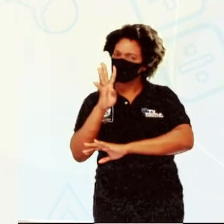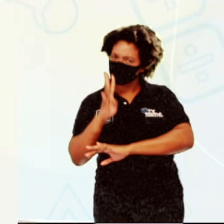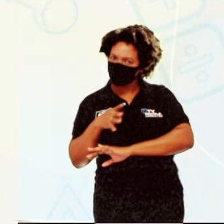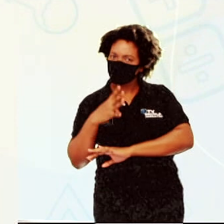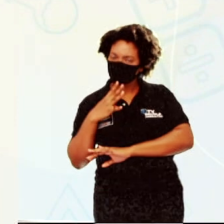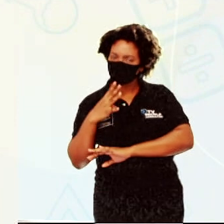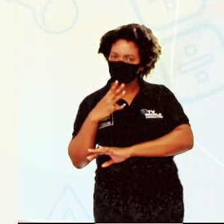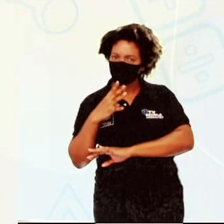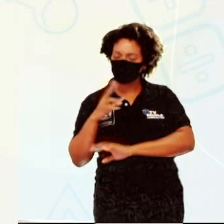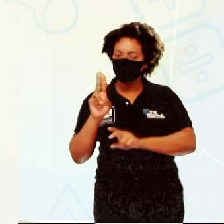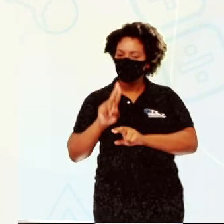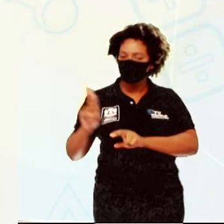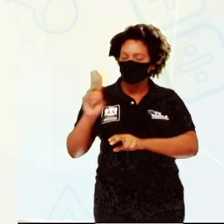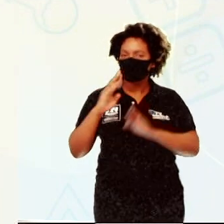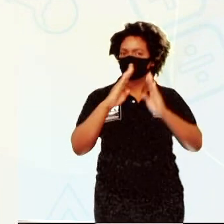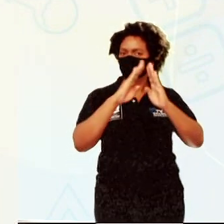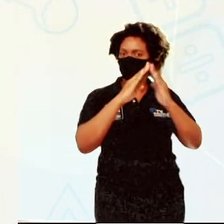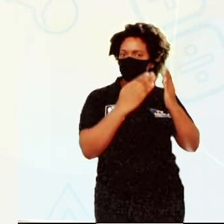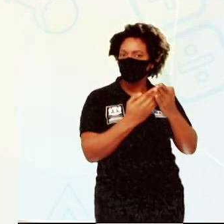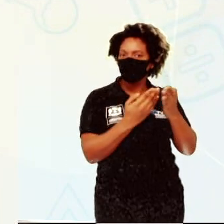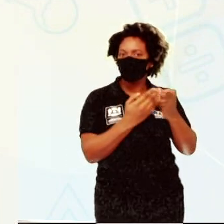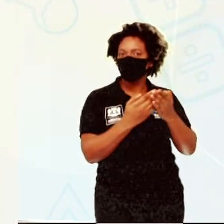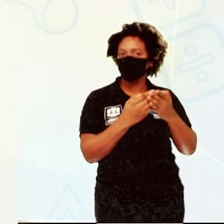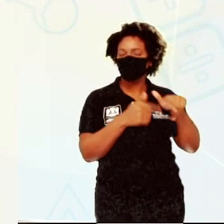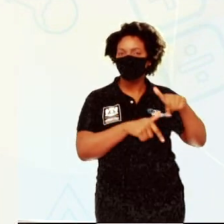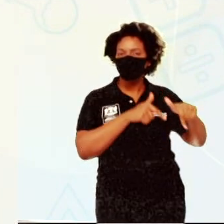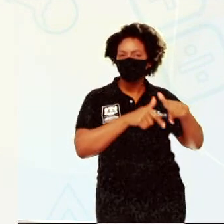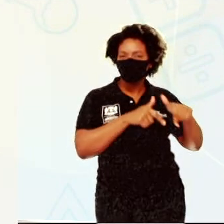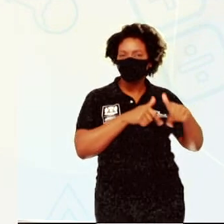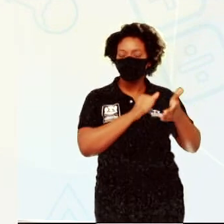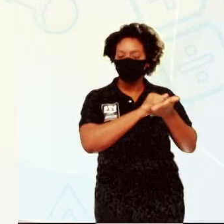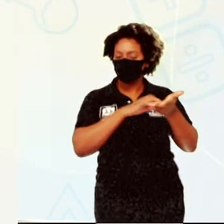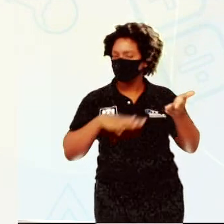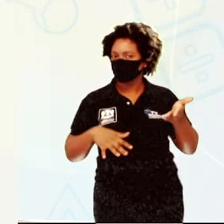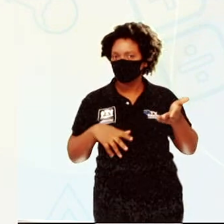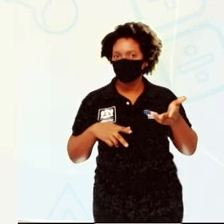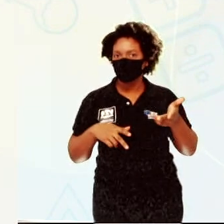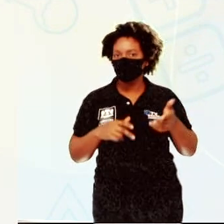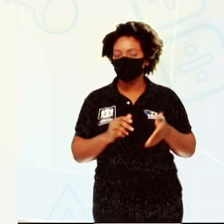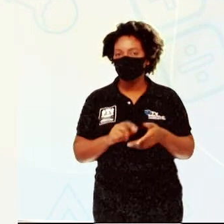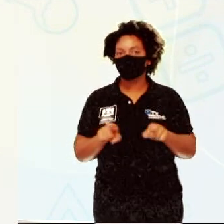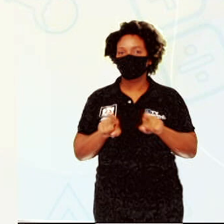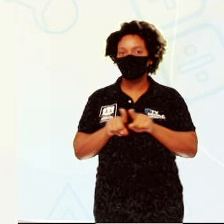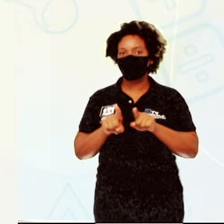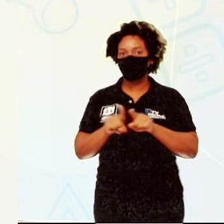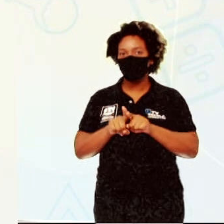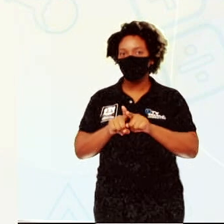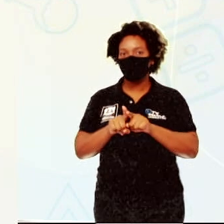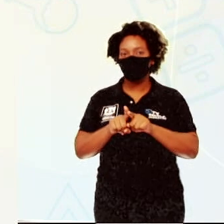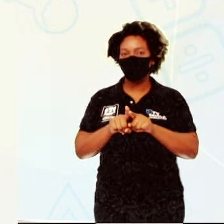aí na escola, utiliza nas suas atividades. E o metro